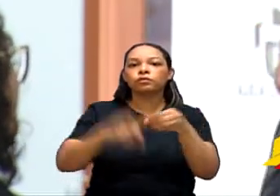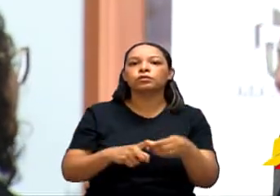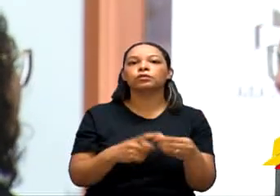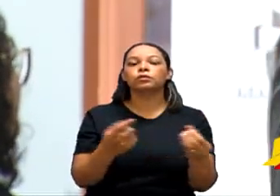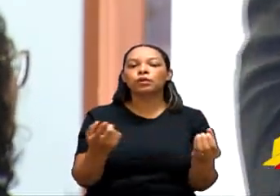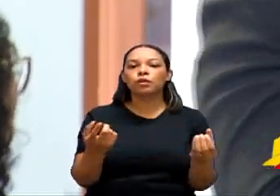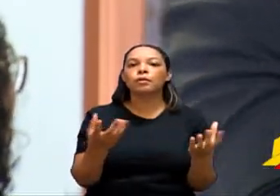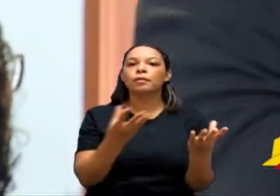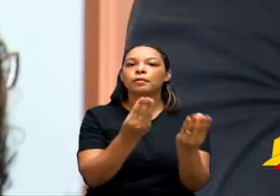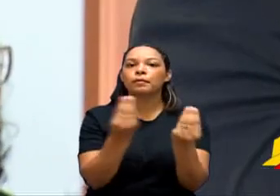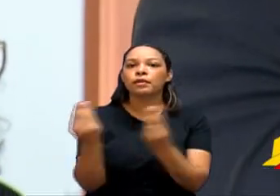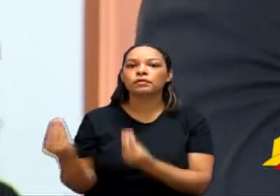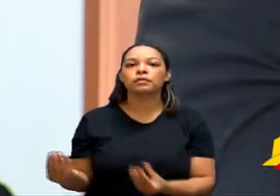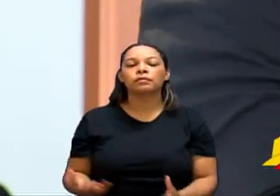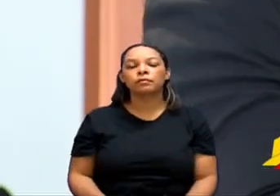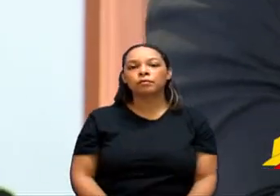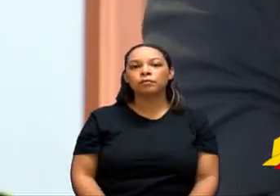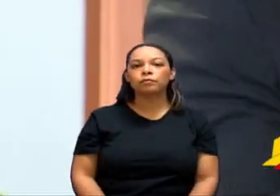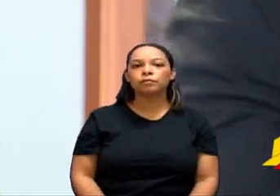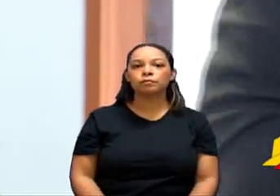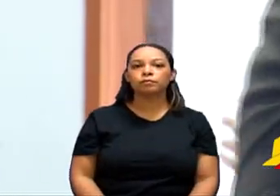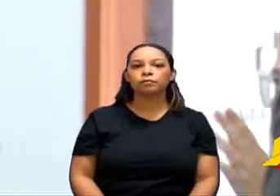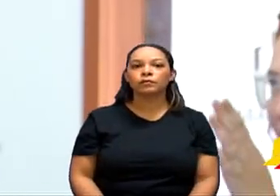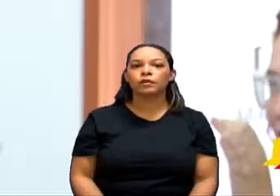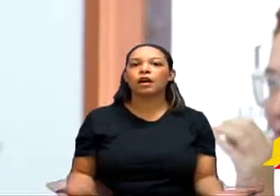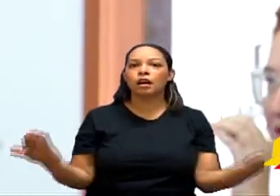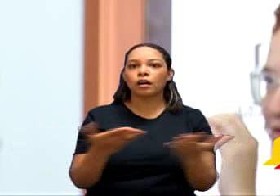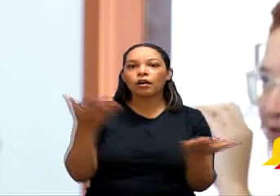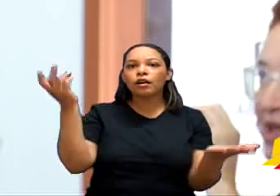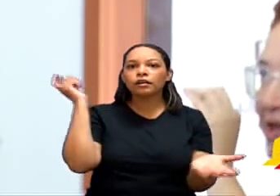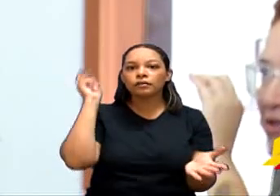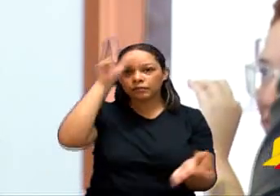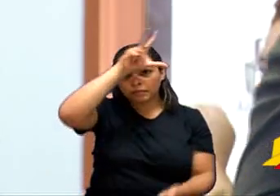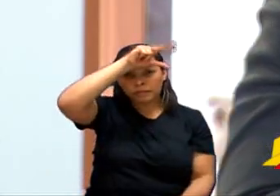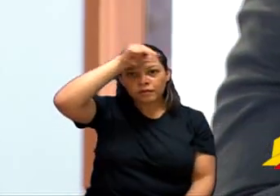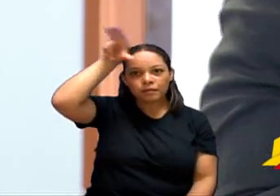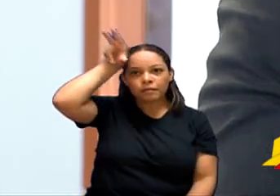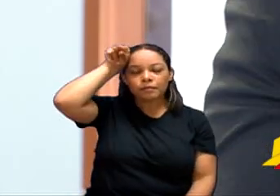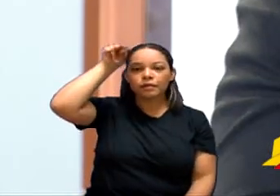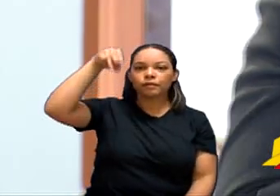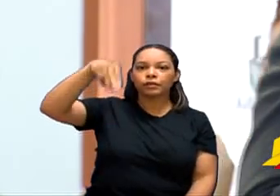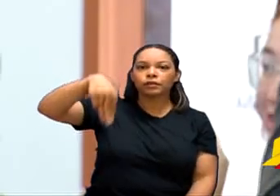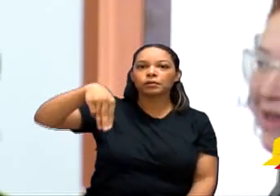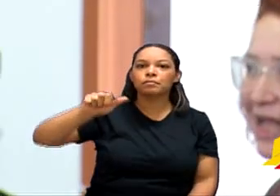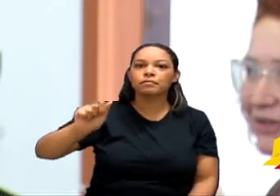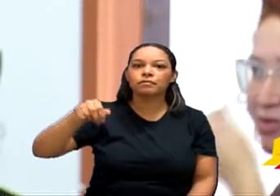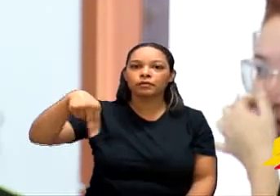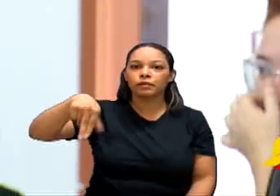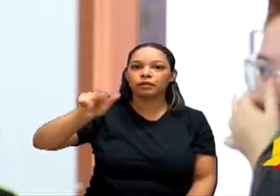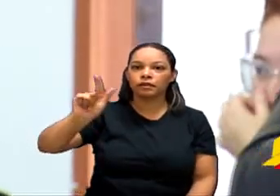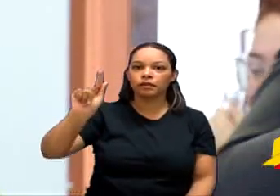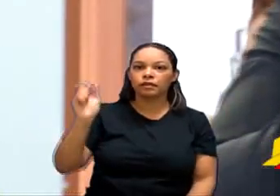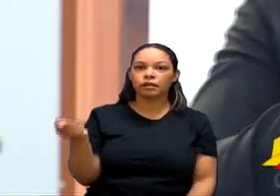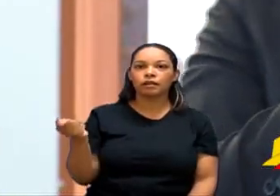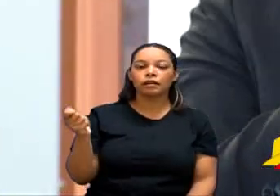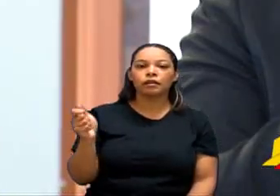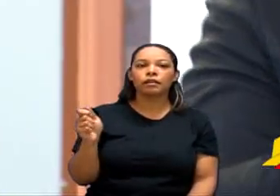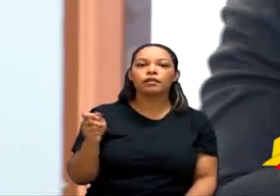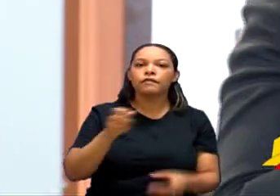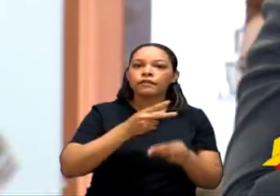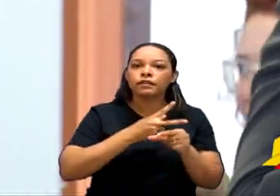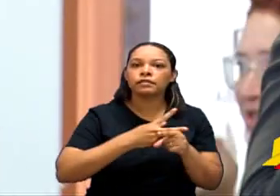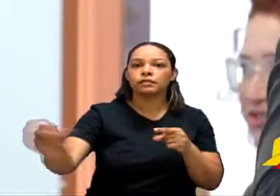Porque quando nós fechamos com o prefeito Manga, Rodrigo do Treviso, eu falei, eu te apoio, eu tenho a certeza na vitória, mas vai ter que voltar o